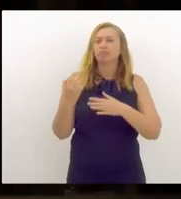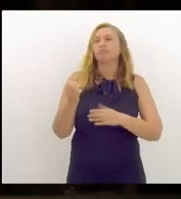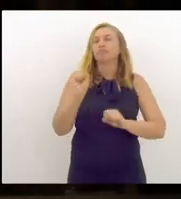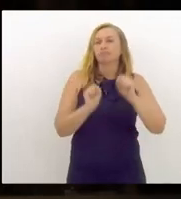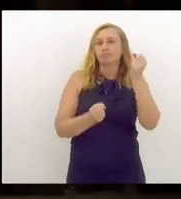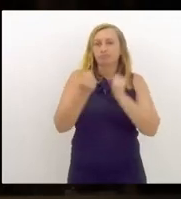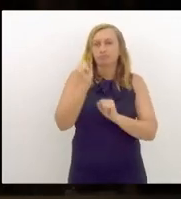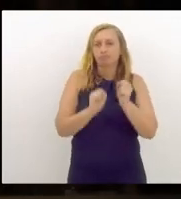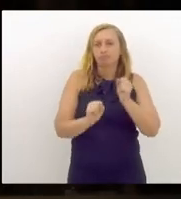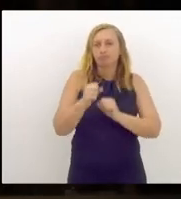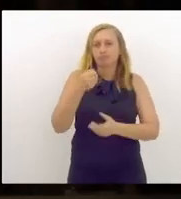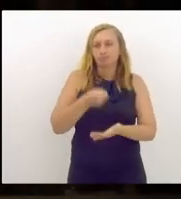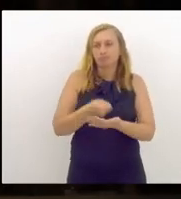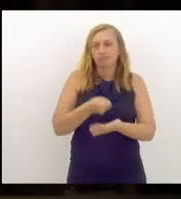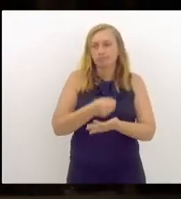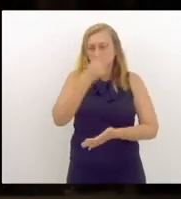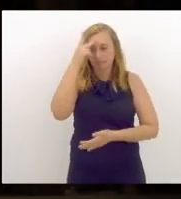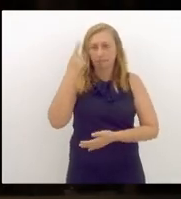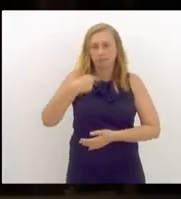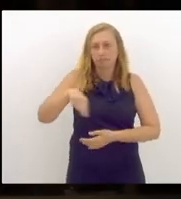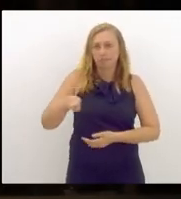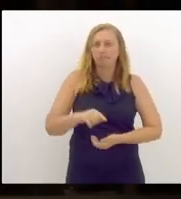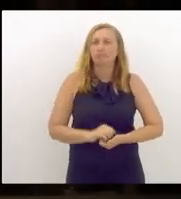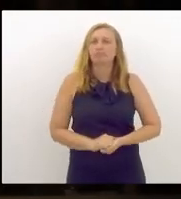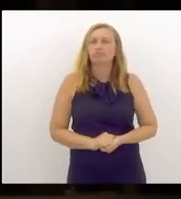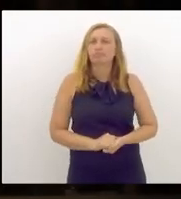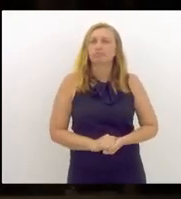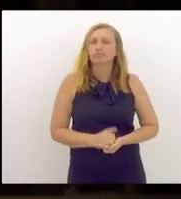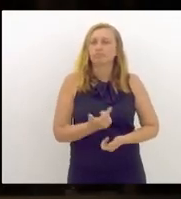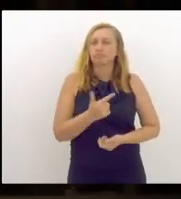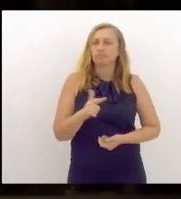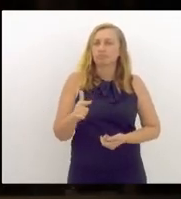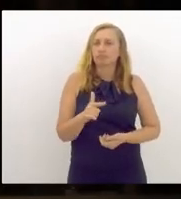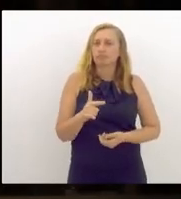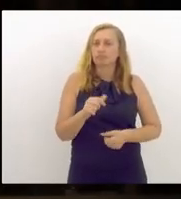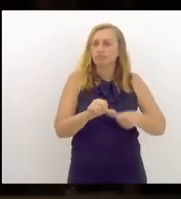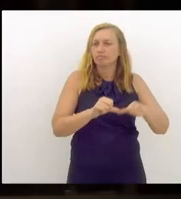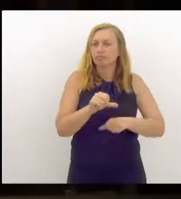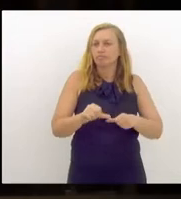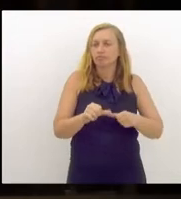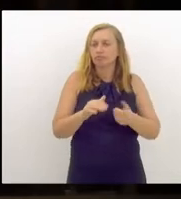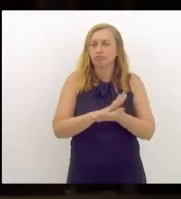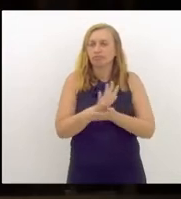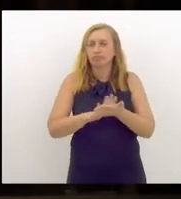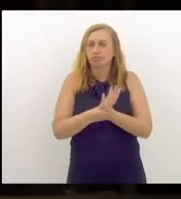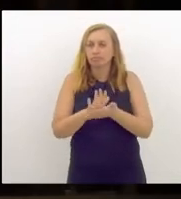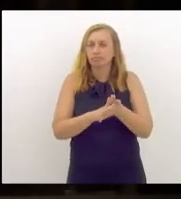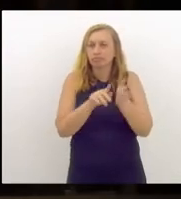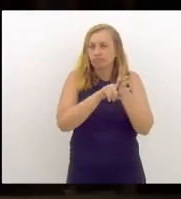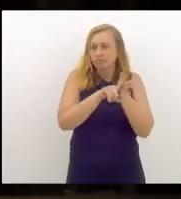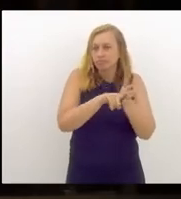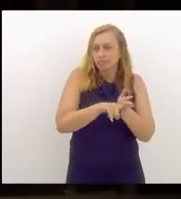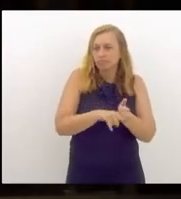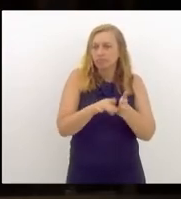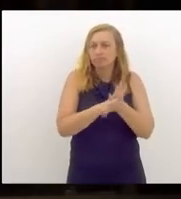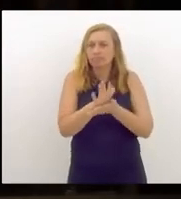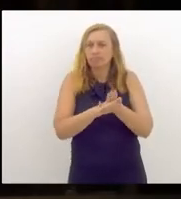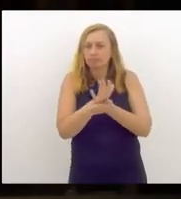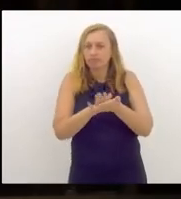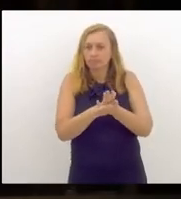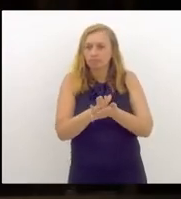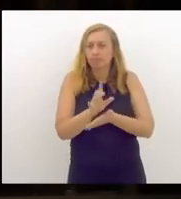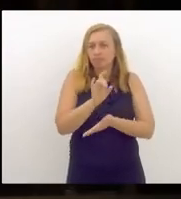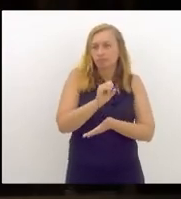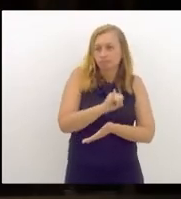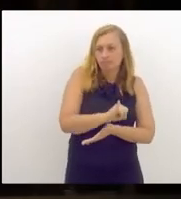a irem sem epi sem revezamento Sem Análise qualquer da comorbidade Se